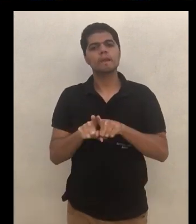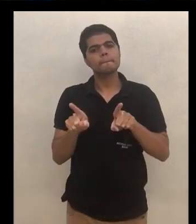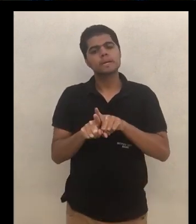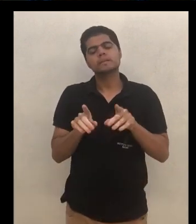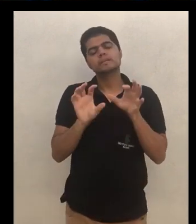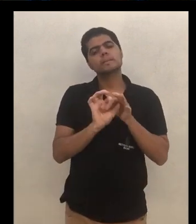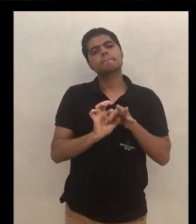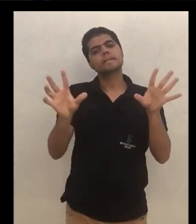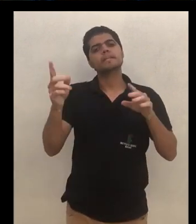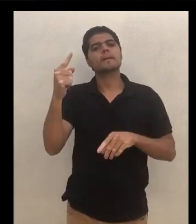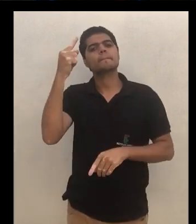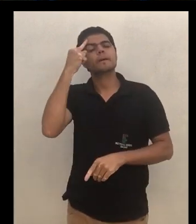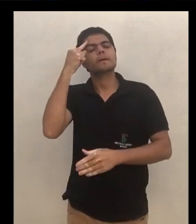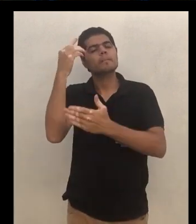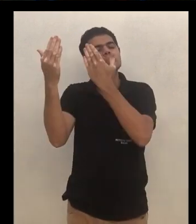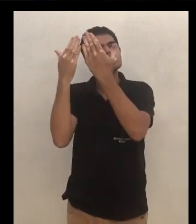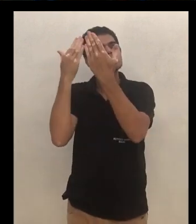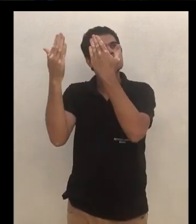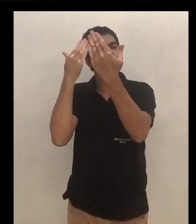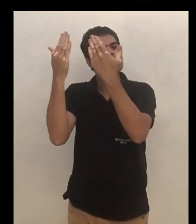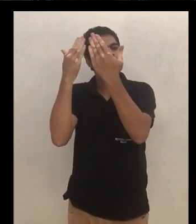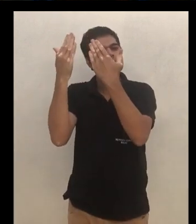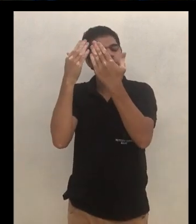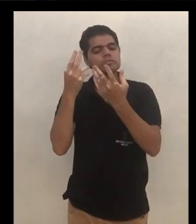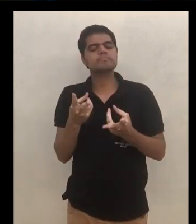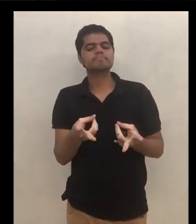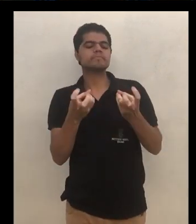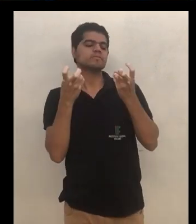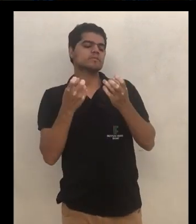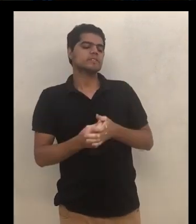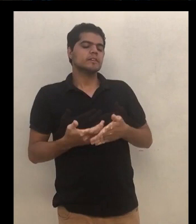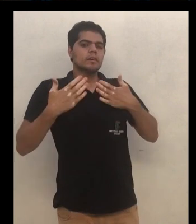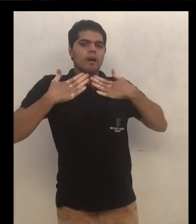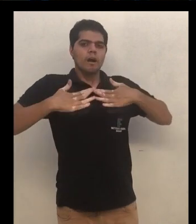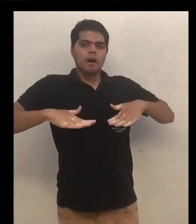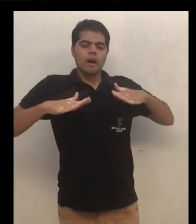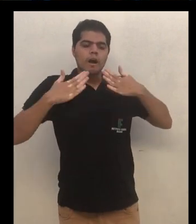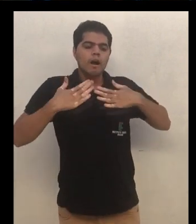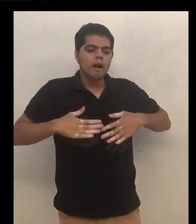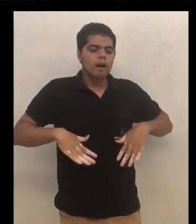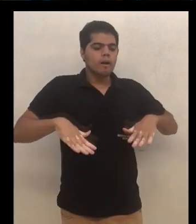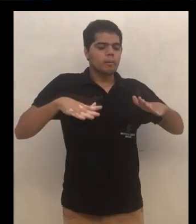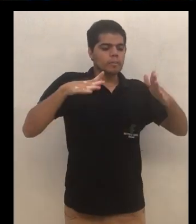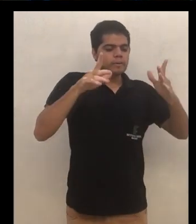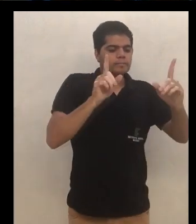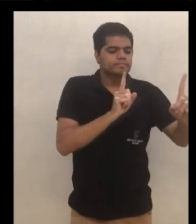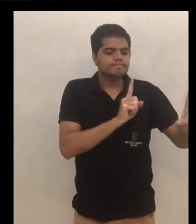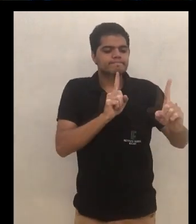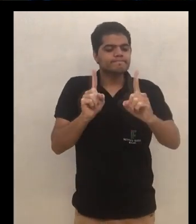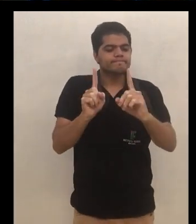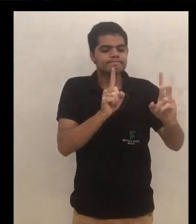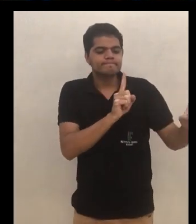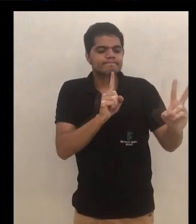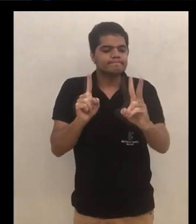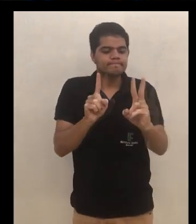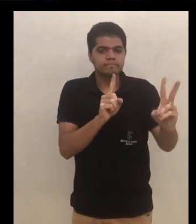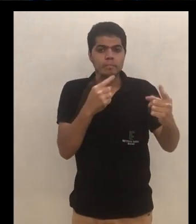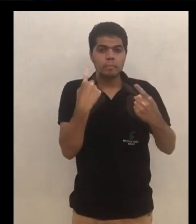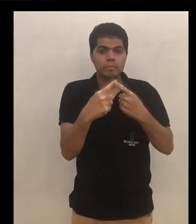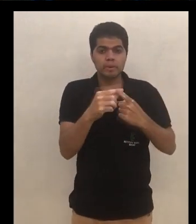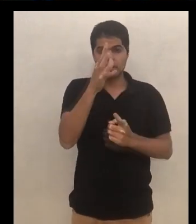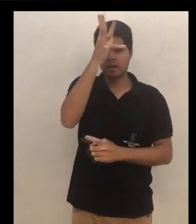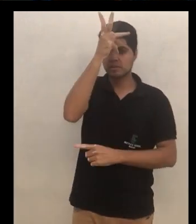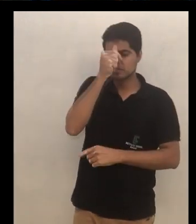ela acaba sendo relacionada com o tratador, que deve passar segurança para o animal e não medo. As aves, elas têm uma audição